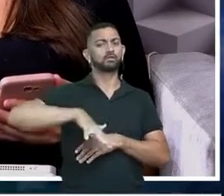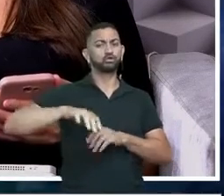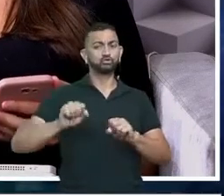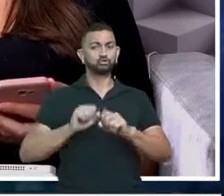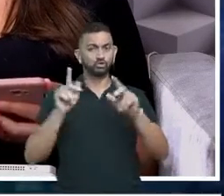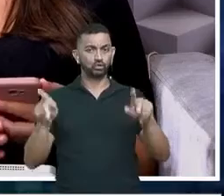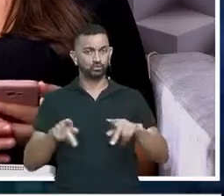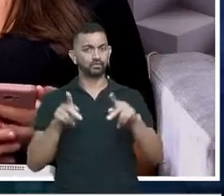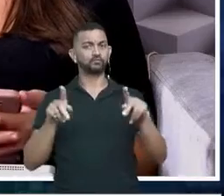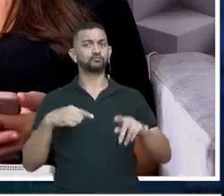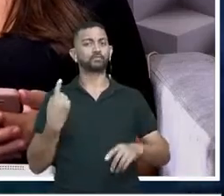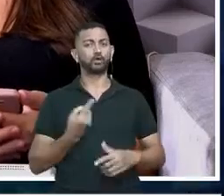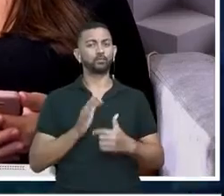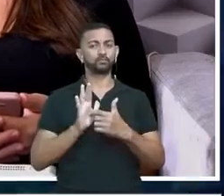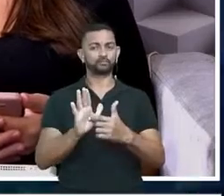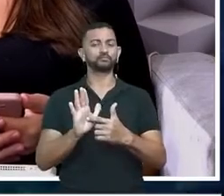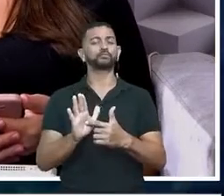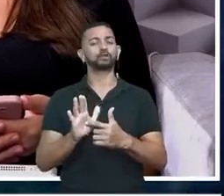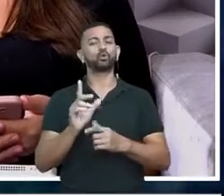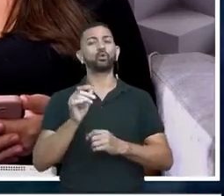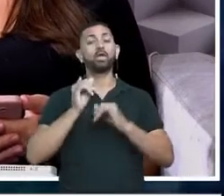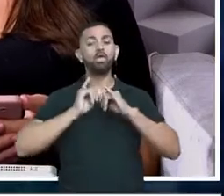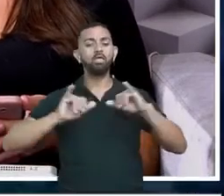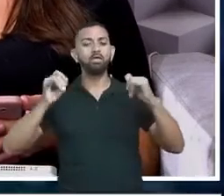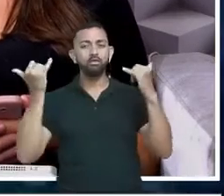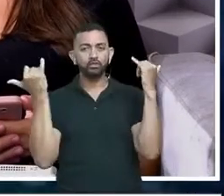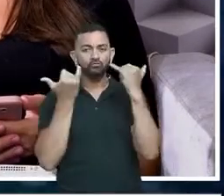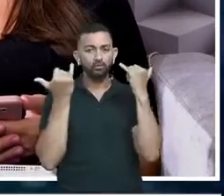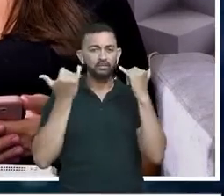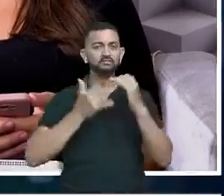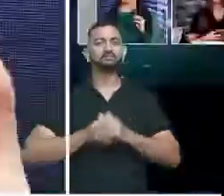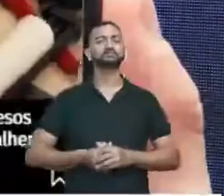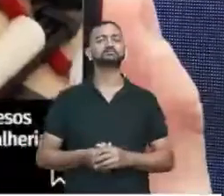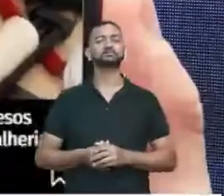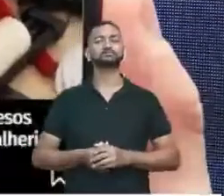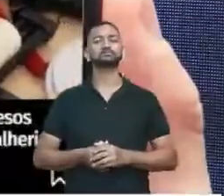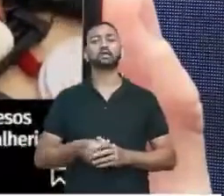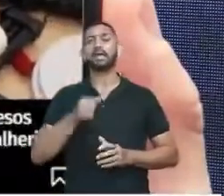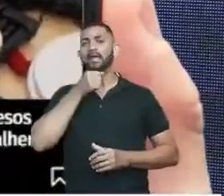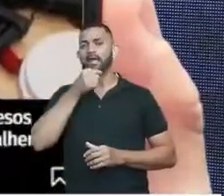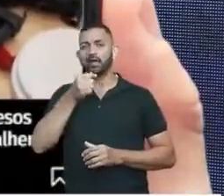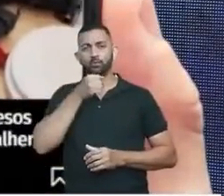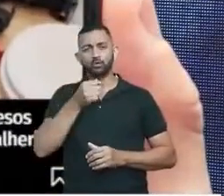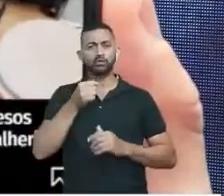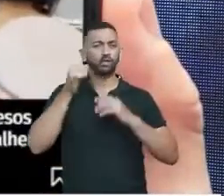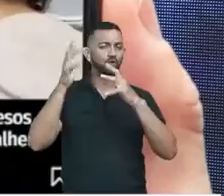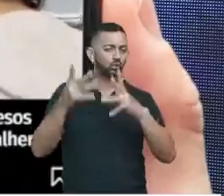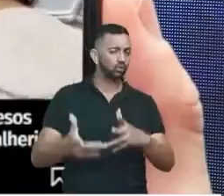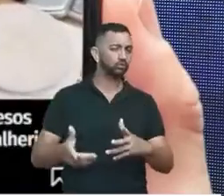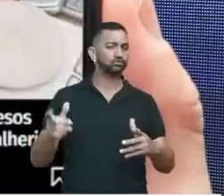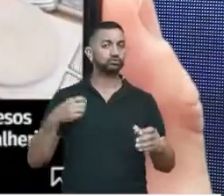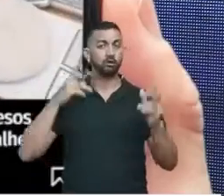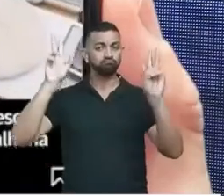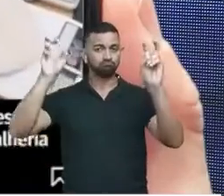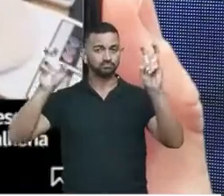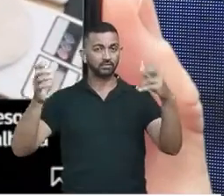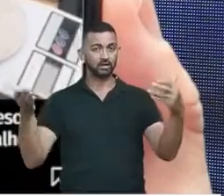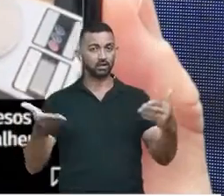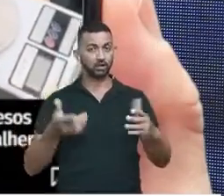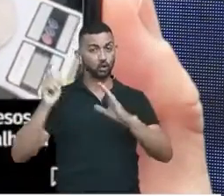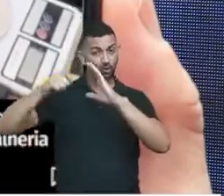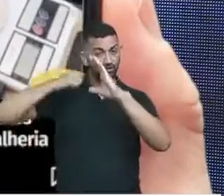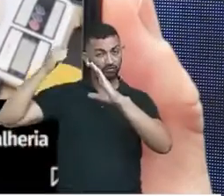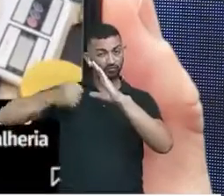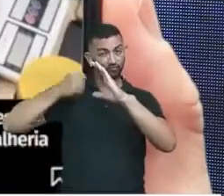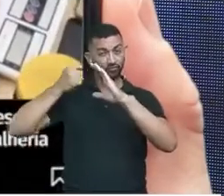lá no shopping e aí produção Vamos colocar na tela as informações não é as nós fizemos sobre esse